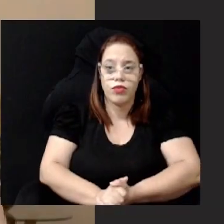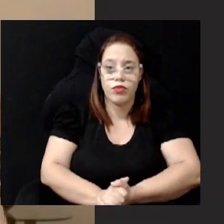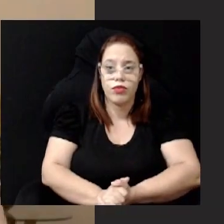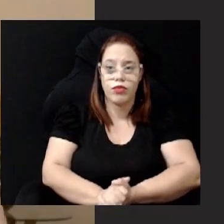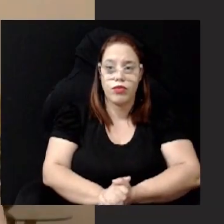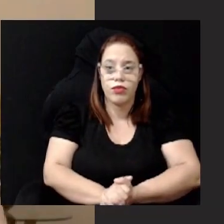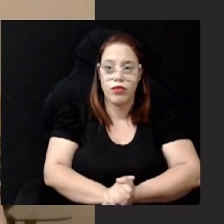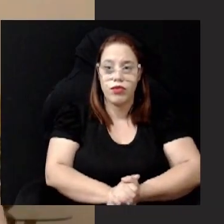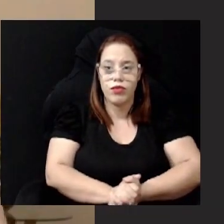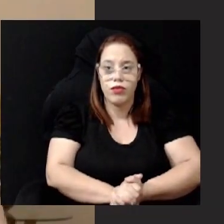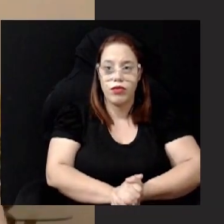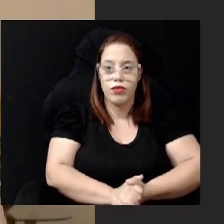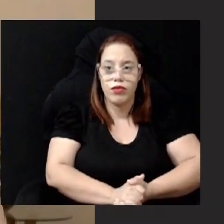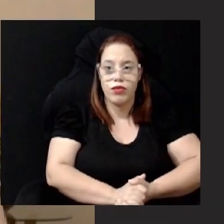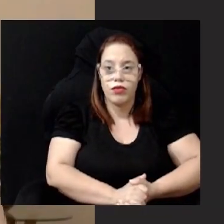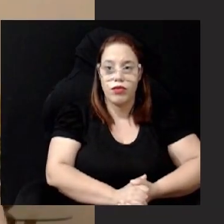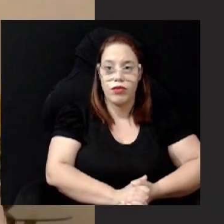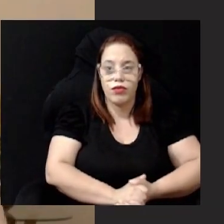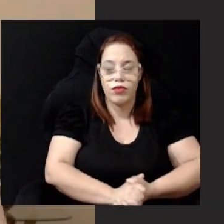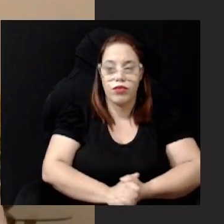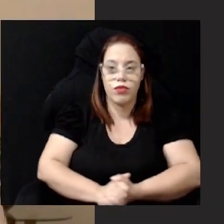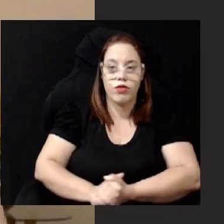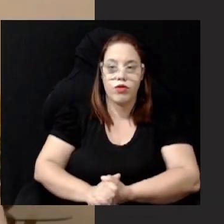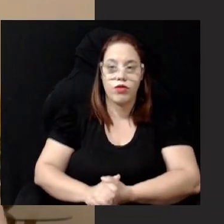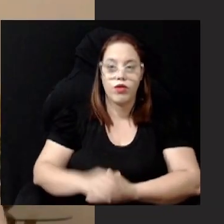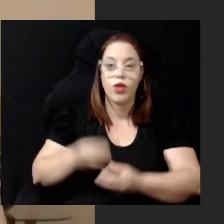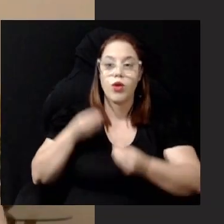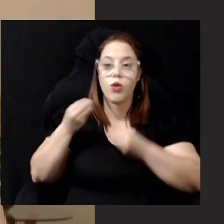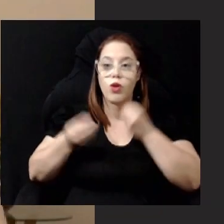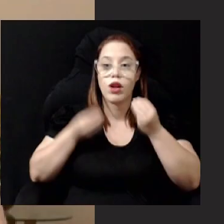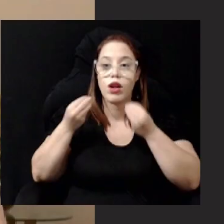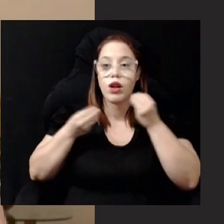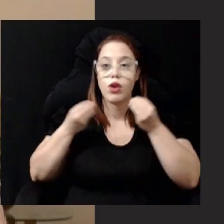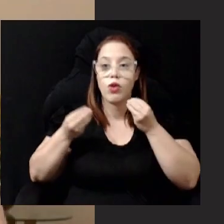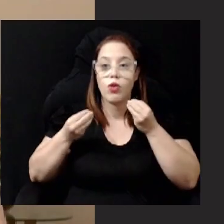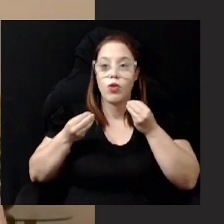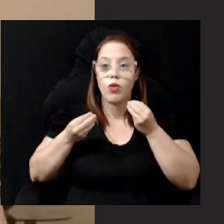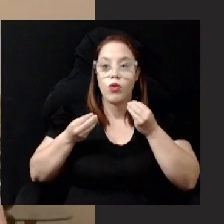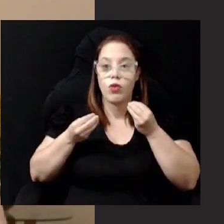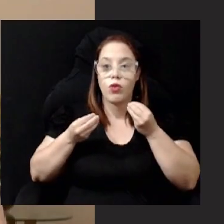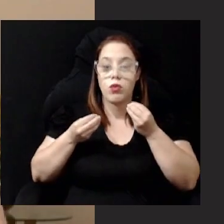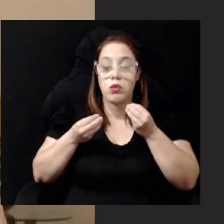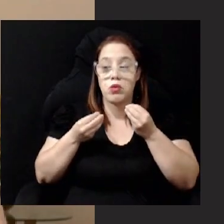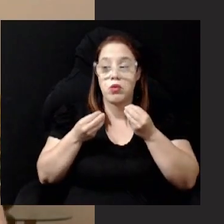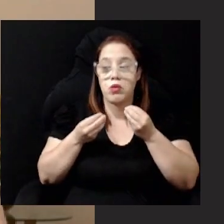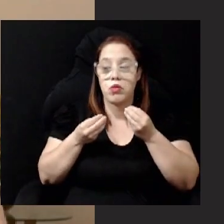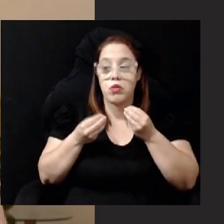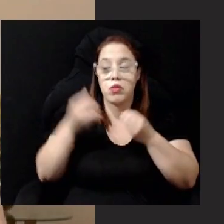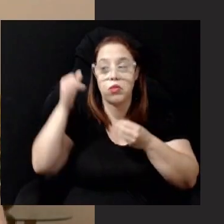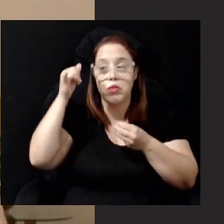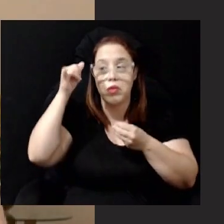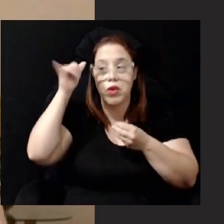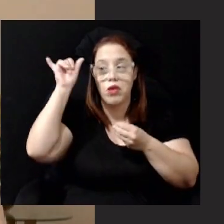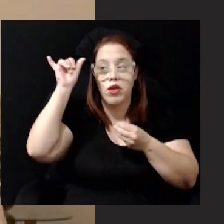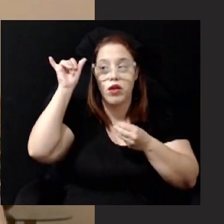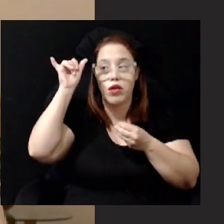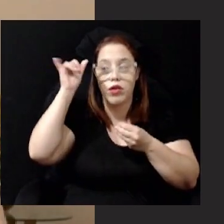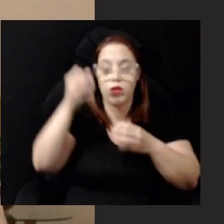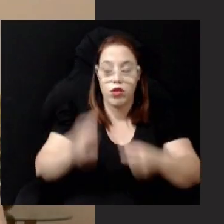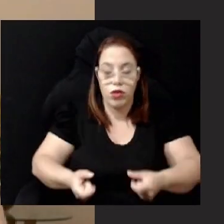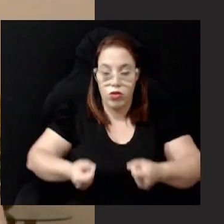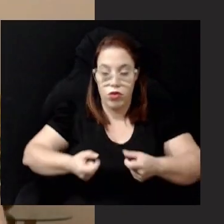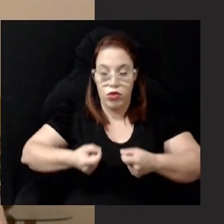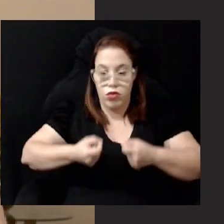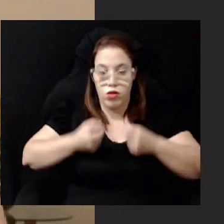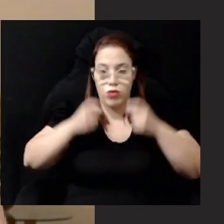A gente não entende ainda completamente quais são essas causas, e isso torna talvez a prevenção do câncer